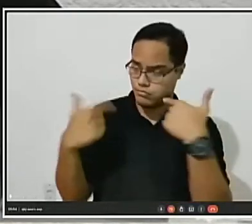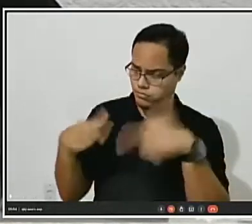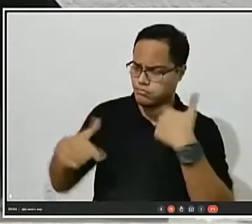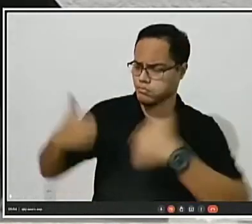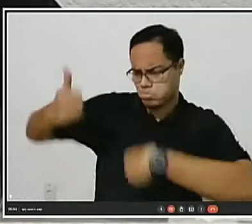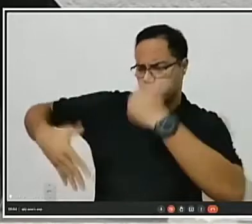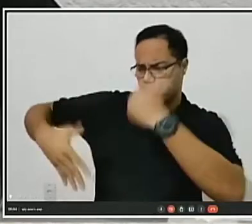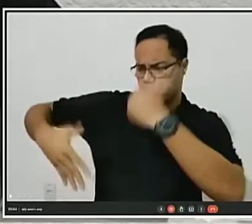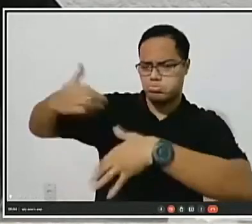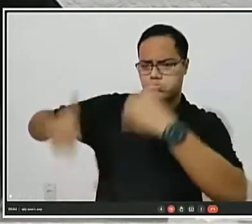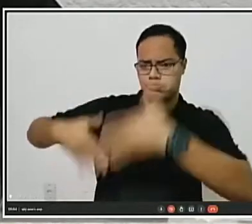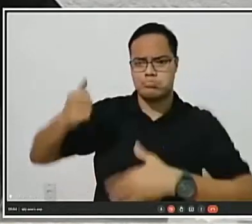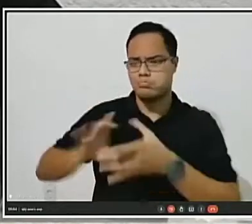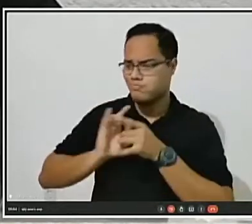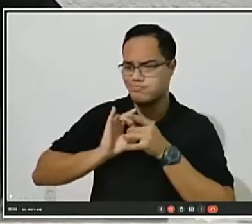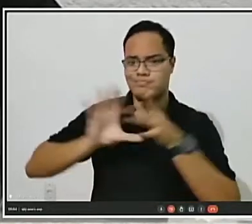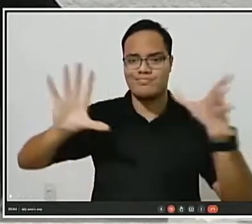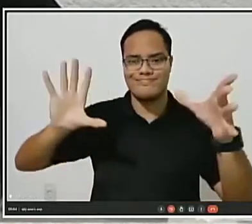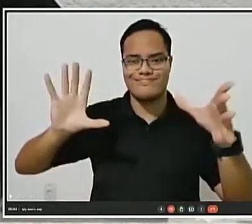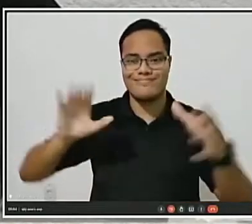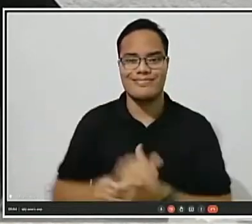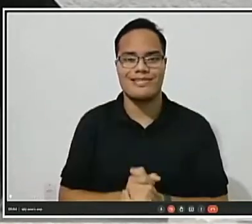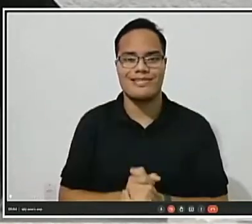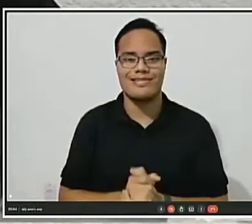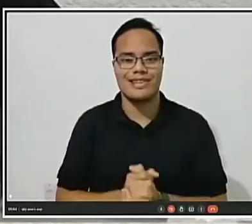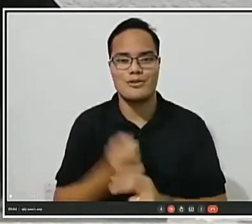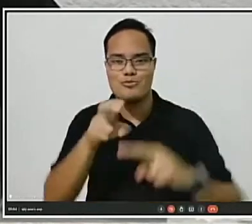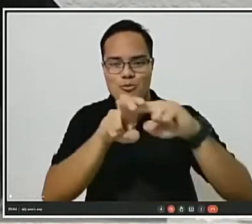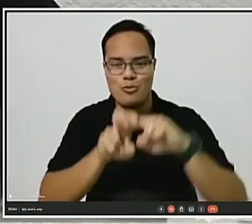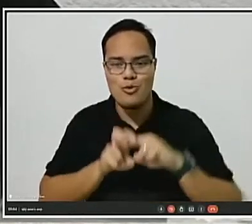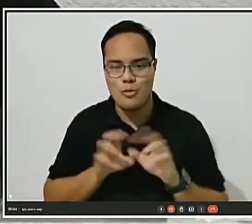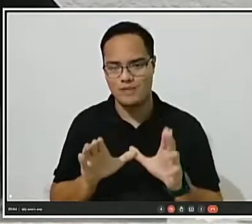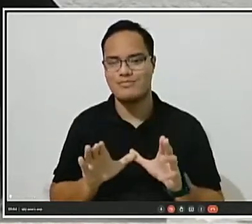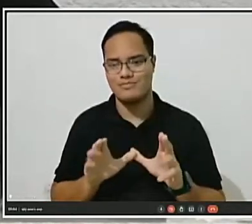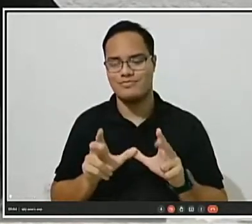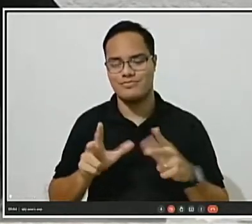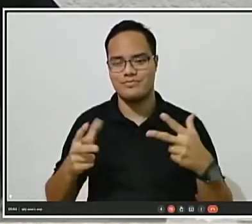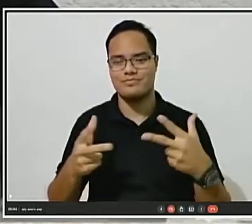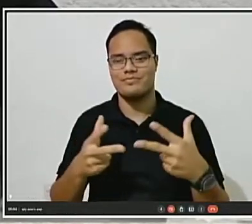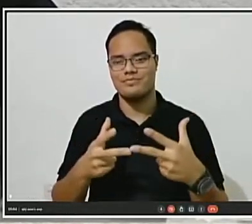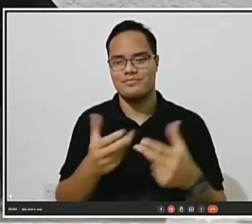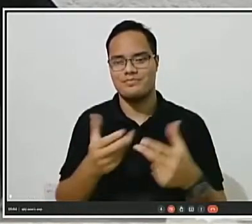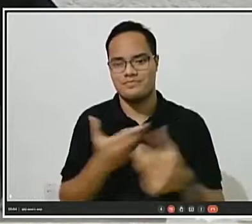aí dessa audiência pública. Dizer que esse requerimento consta